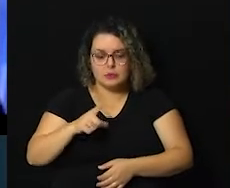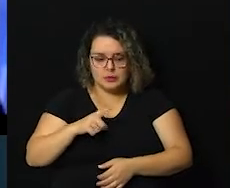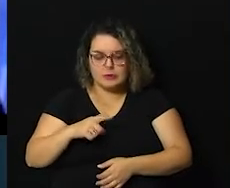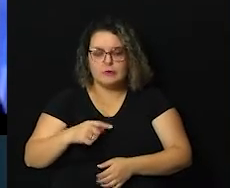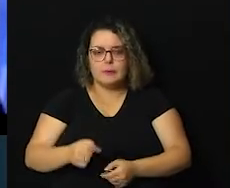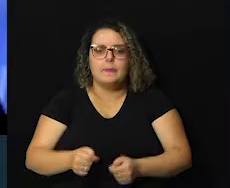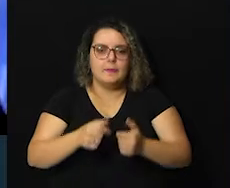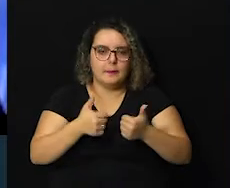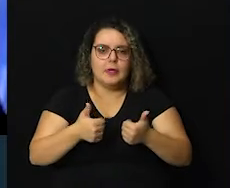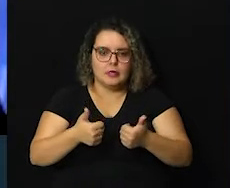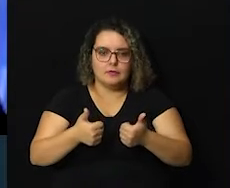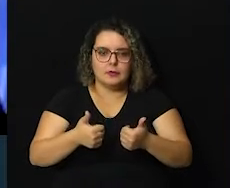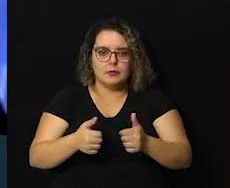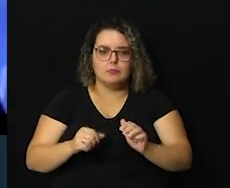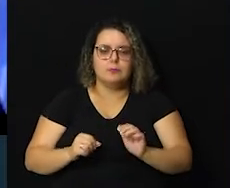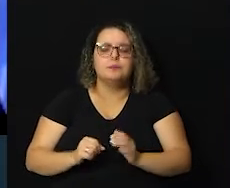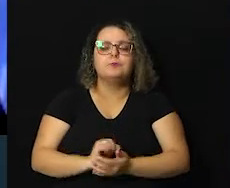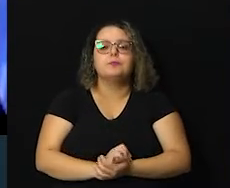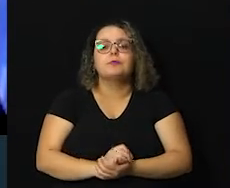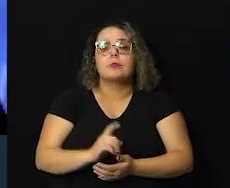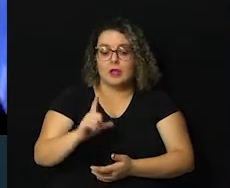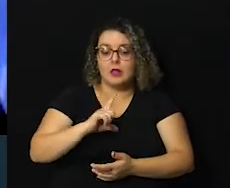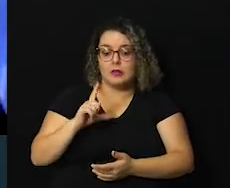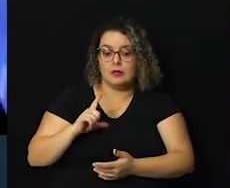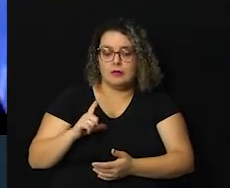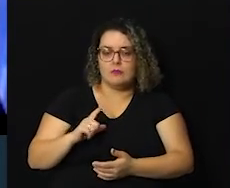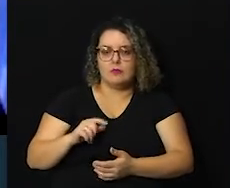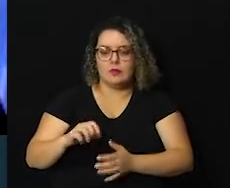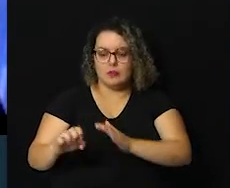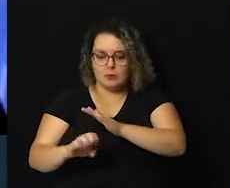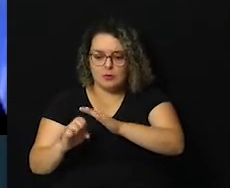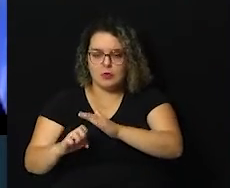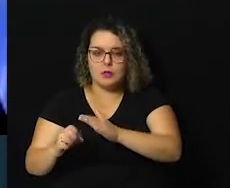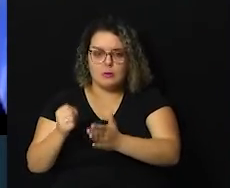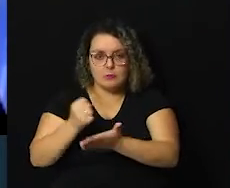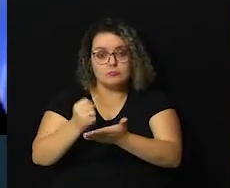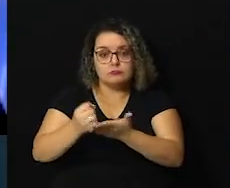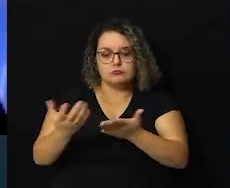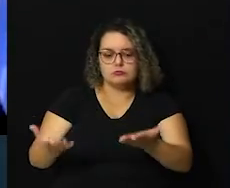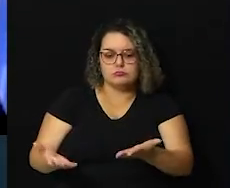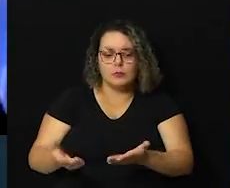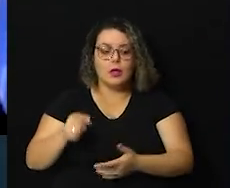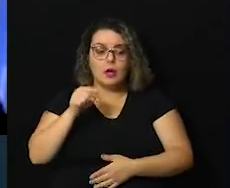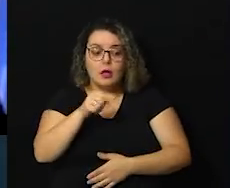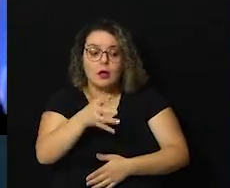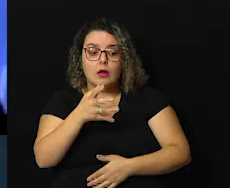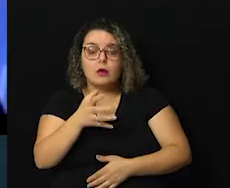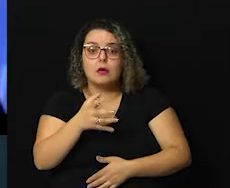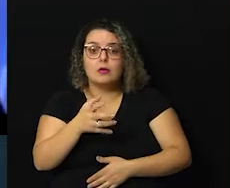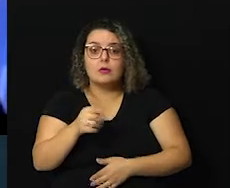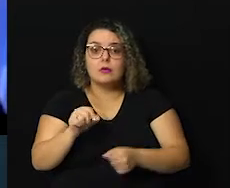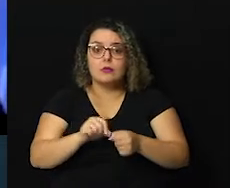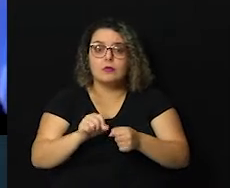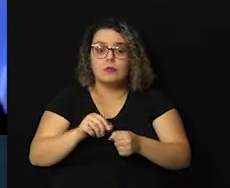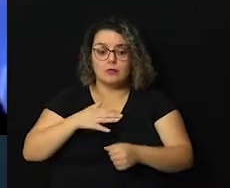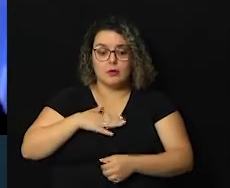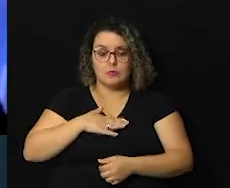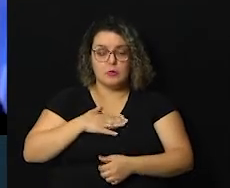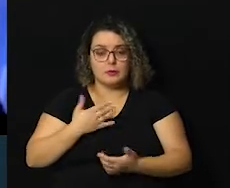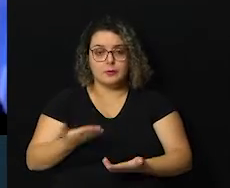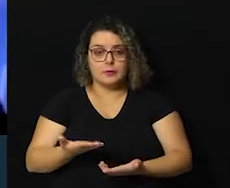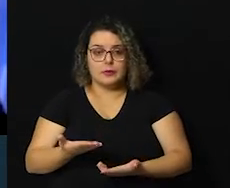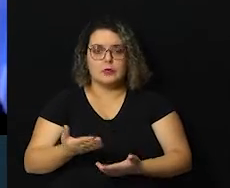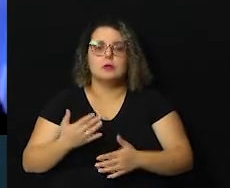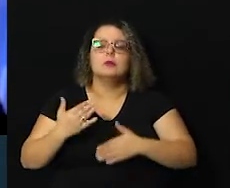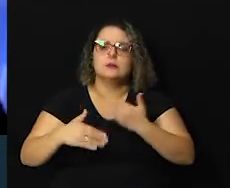nem deu alguns frutos a gente teve empresas é bastante interessadas e fecharam projetos a eu quero que você tá fazendo para você eu